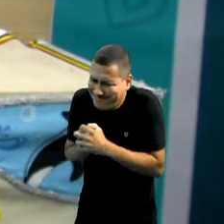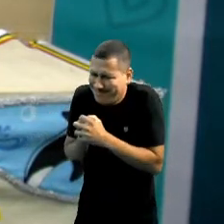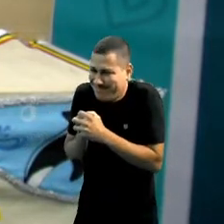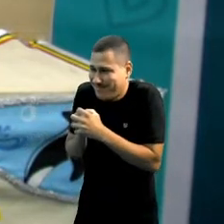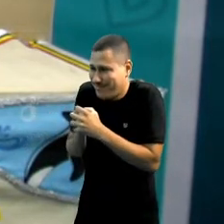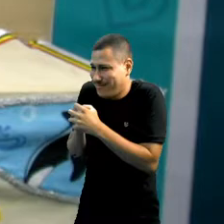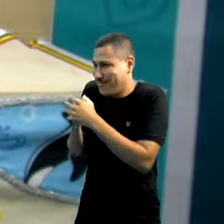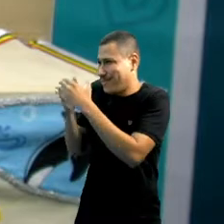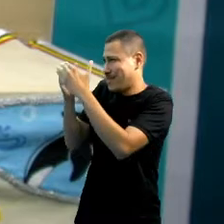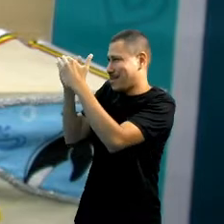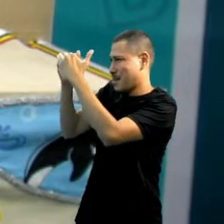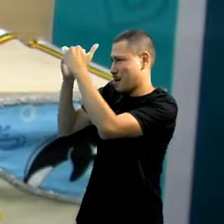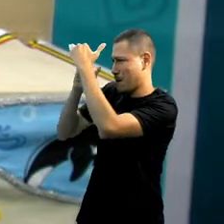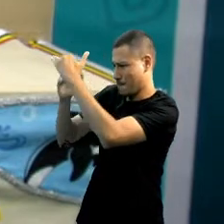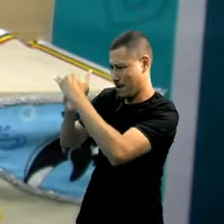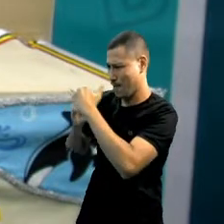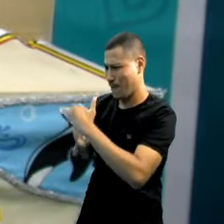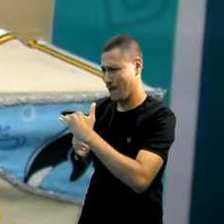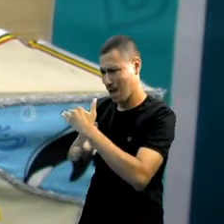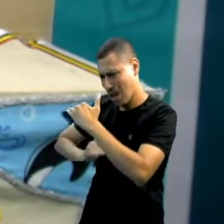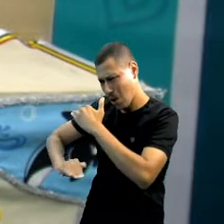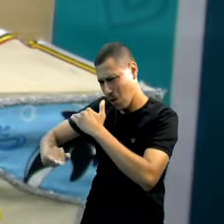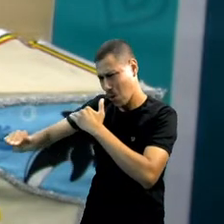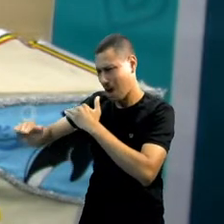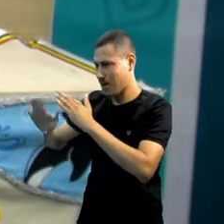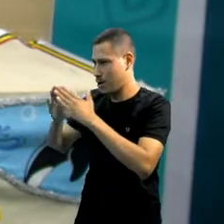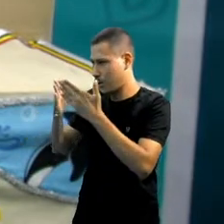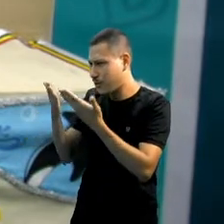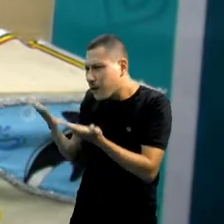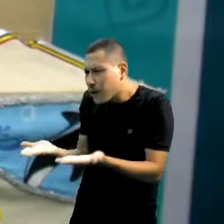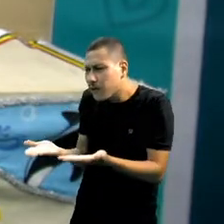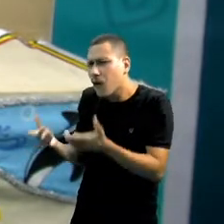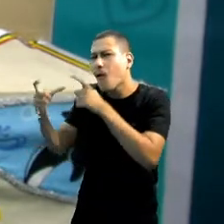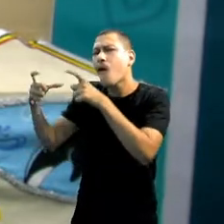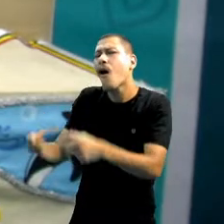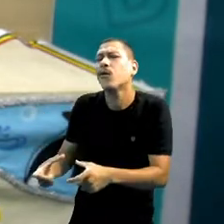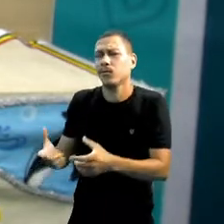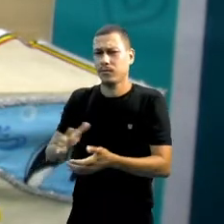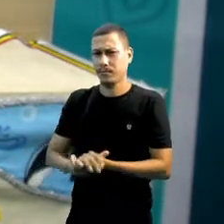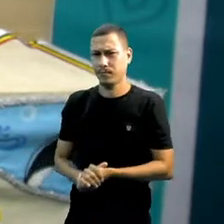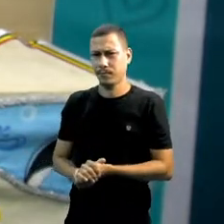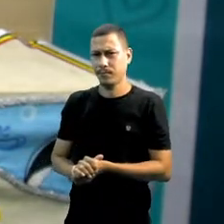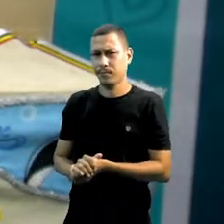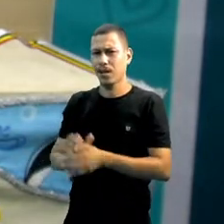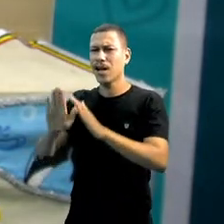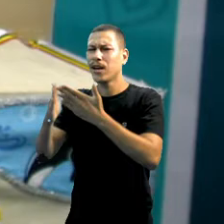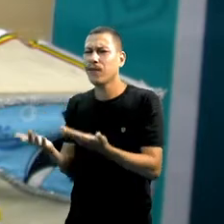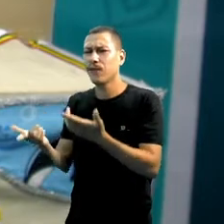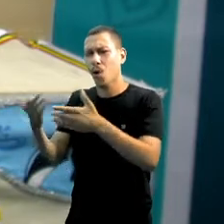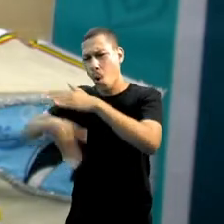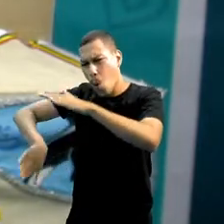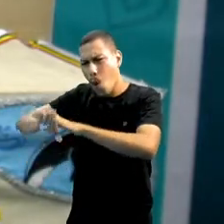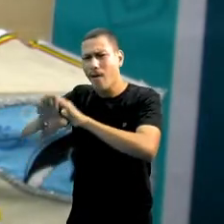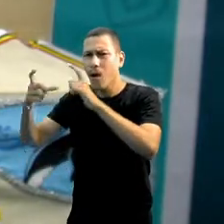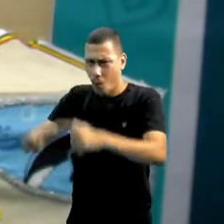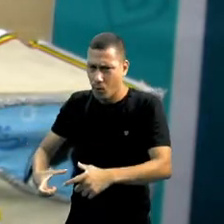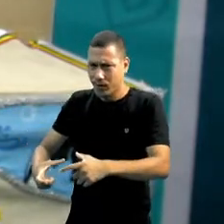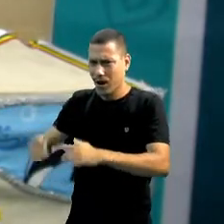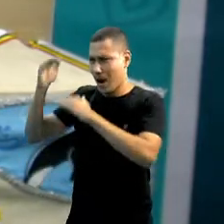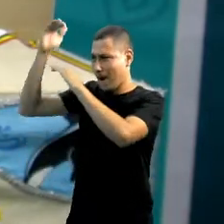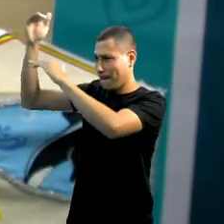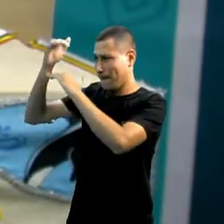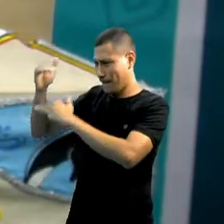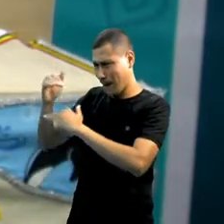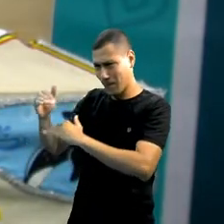lá, quietinho. Porque todos os livros ficam aonde? Onde é que os livros ficam, leiturinha? Na prateleira